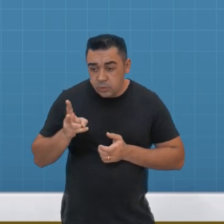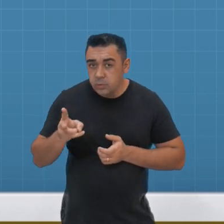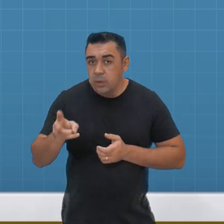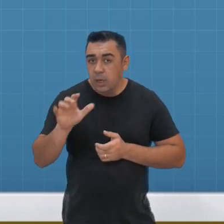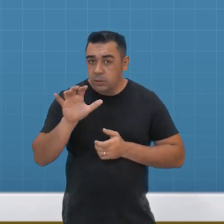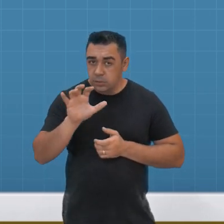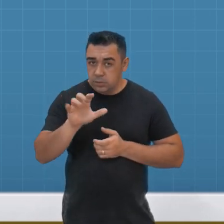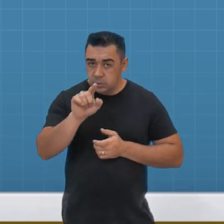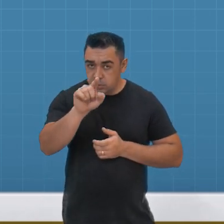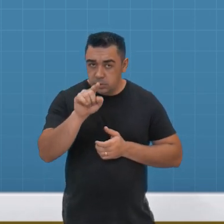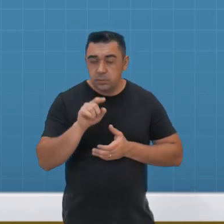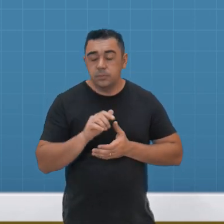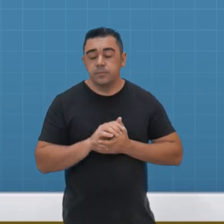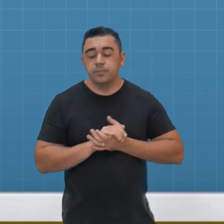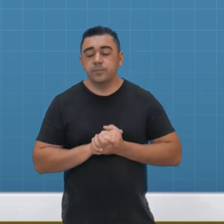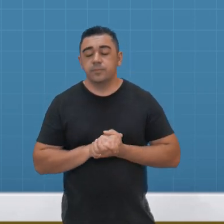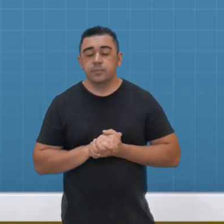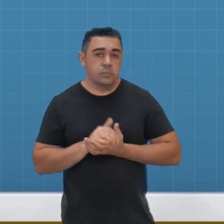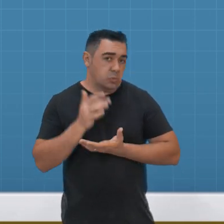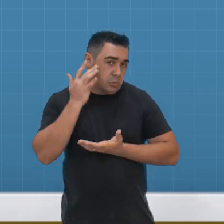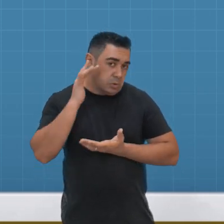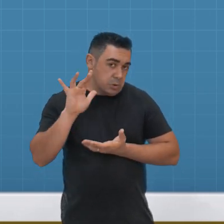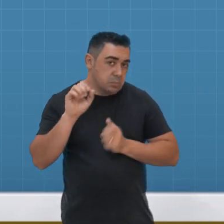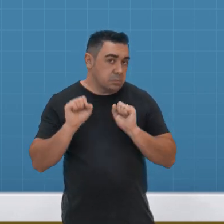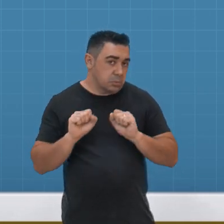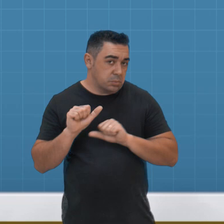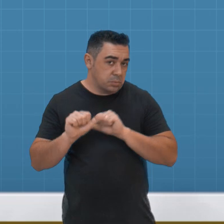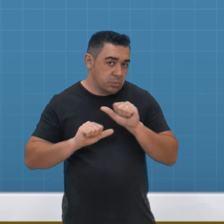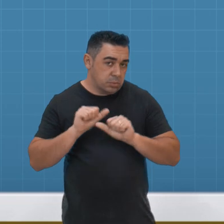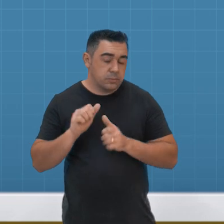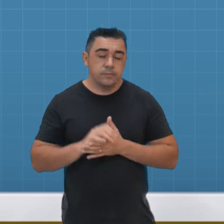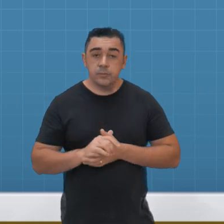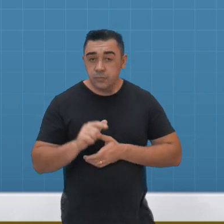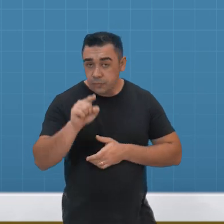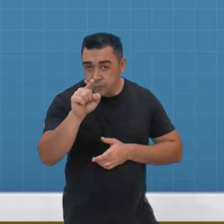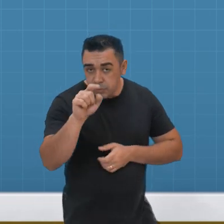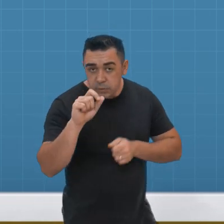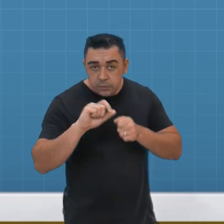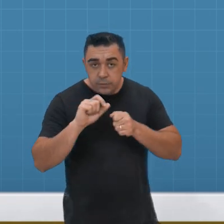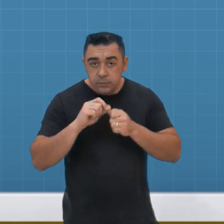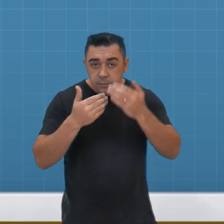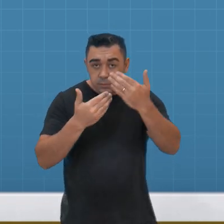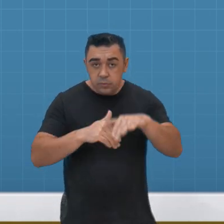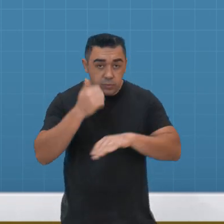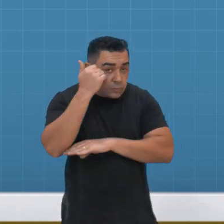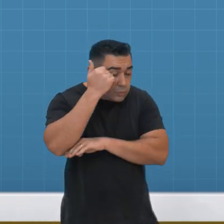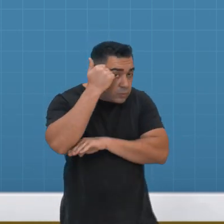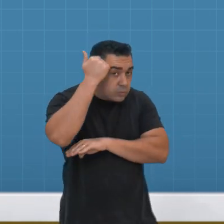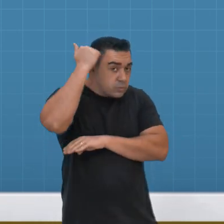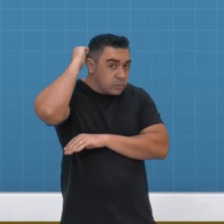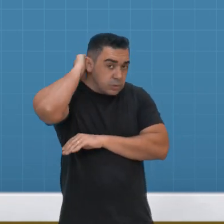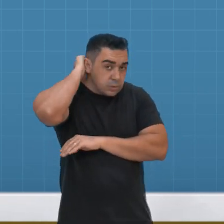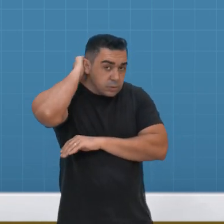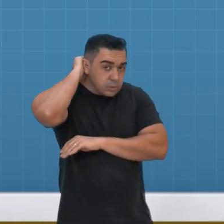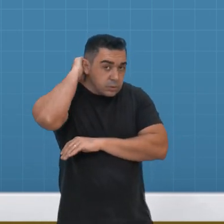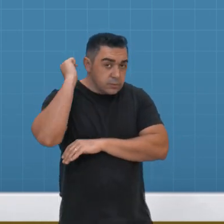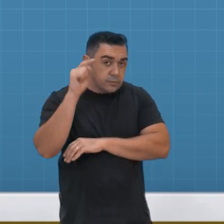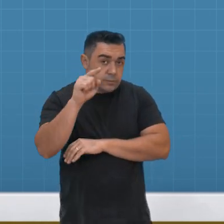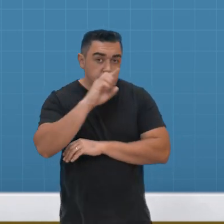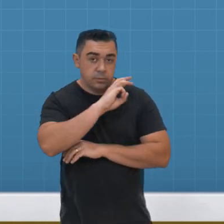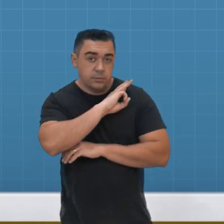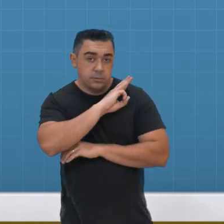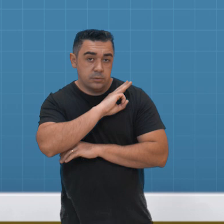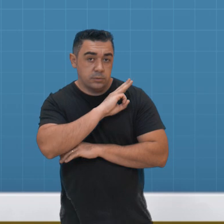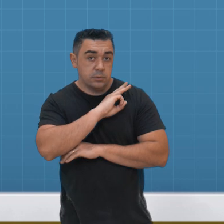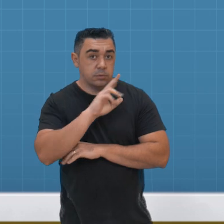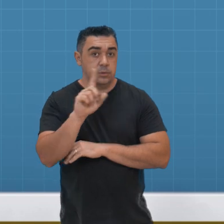como estão, não sei, pode ser que mude. Quando você for fazer seu vestibular, você não